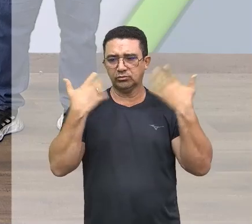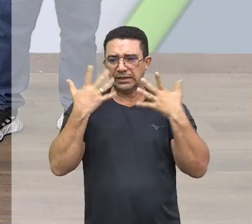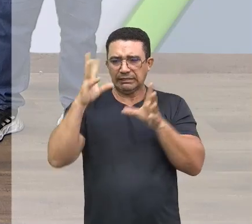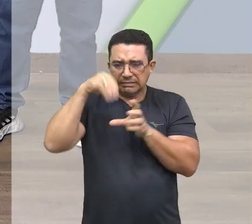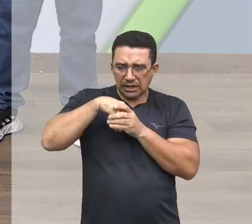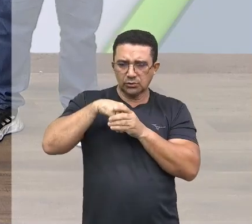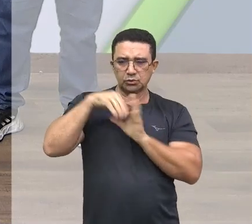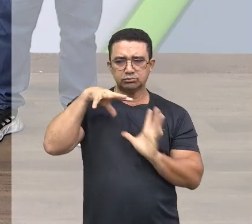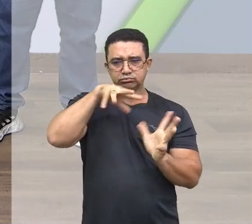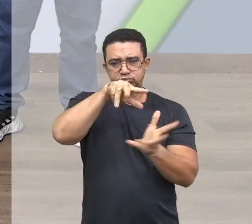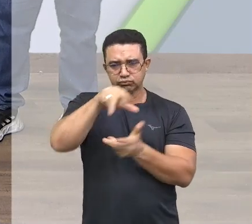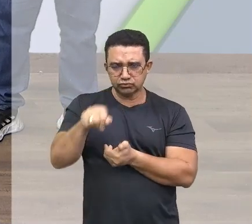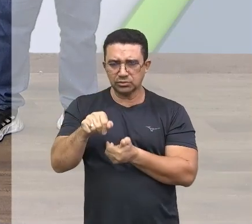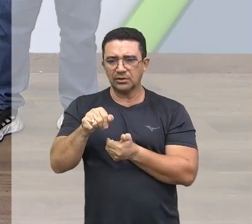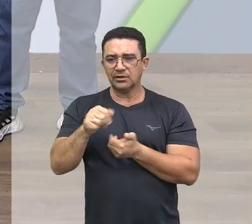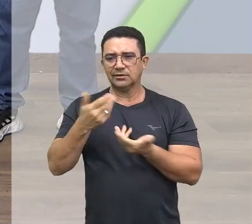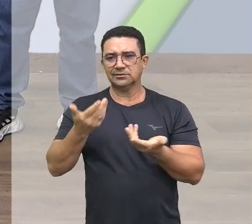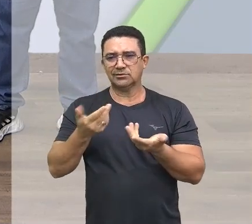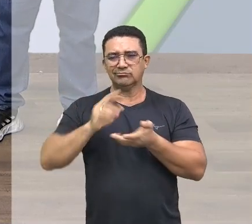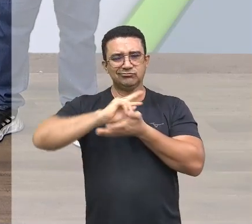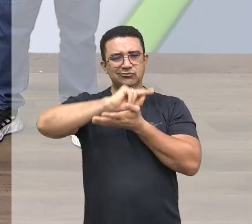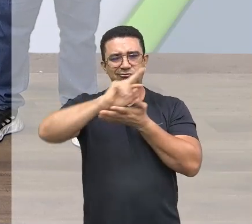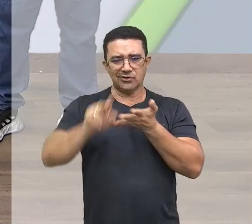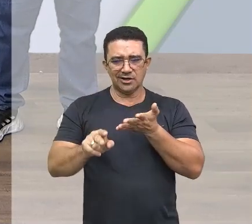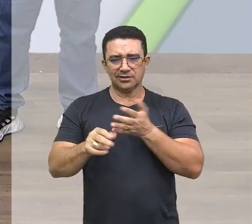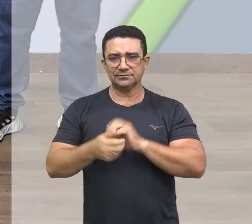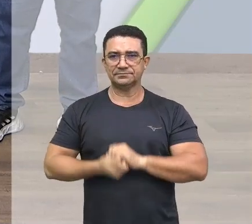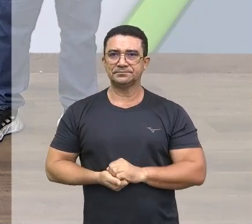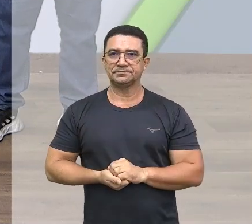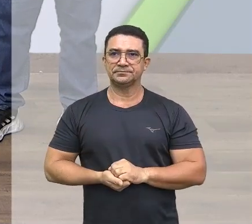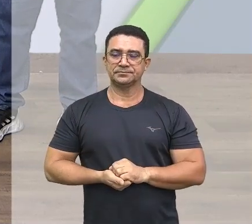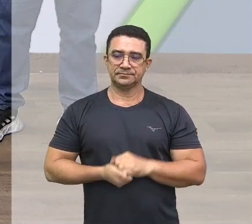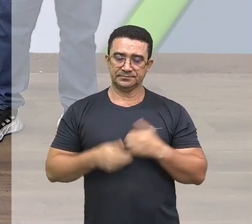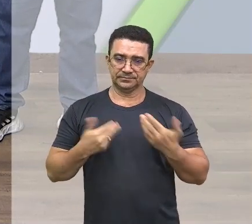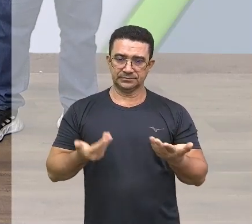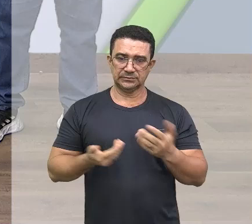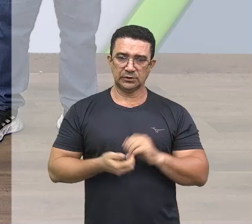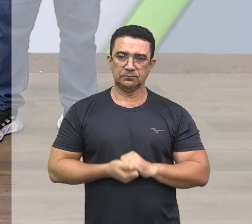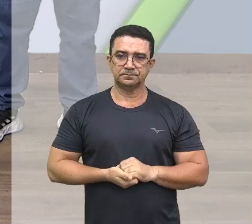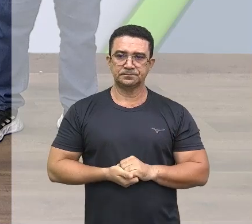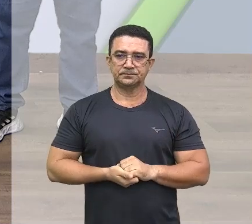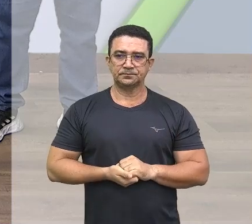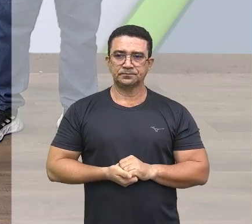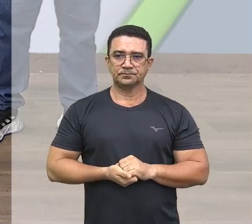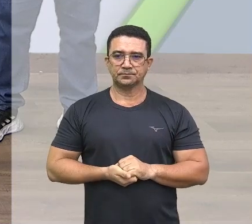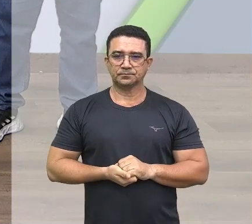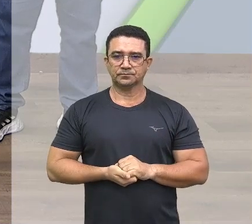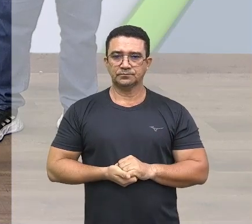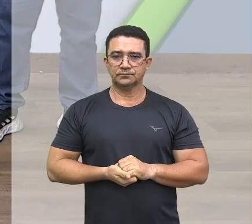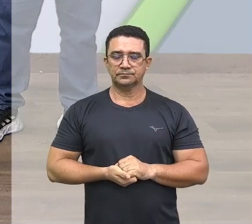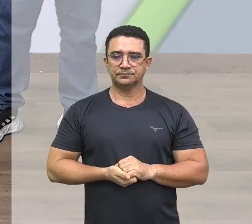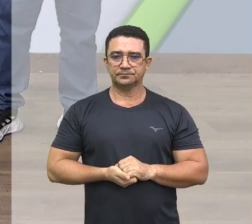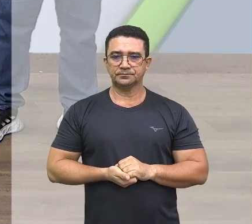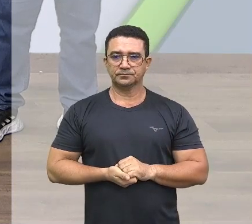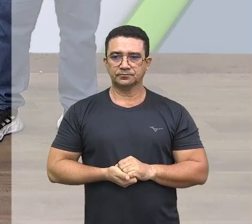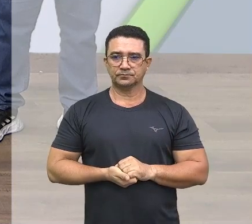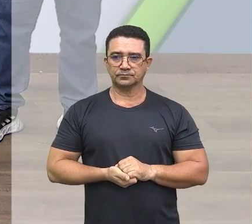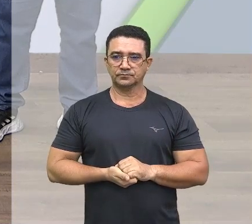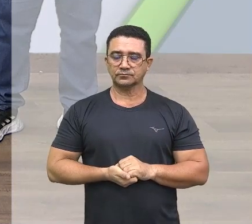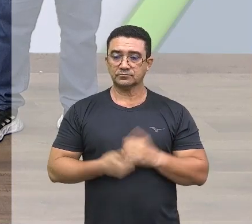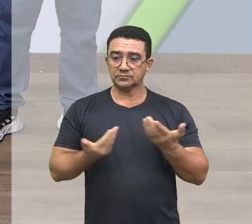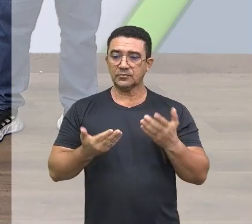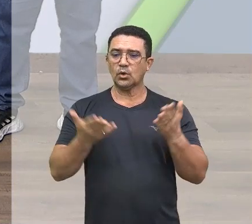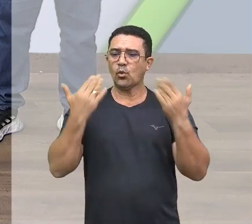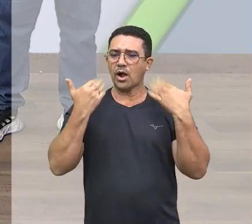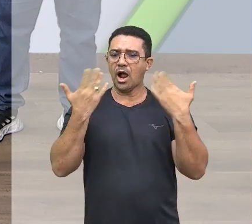certo? Dióxido de carbono, fuligem, normalmente elas prendem, digamos assim, prendem o calor, tá certo? E esse